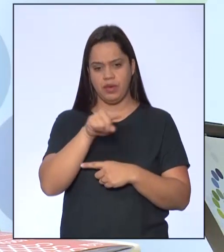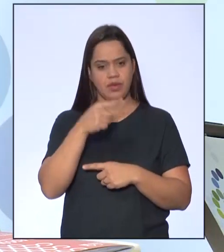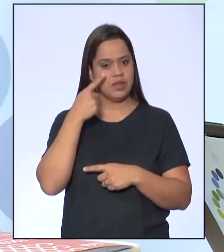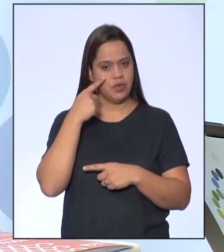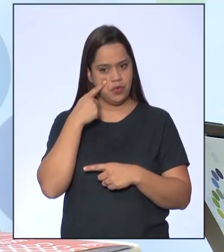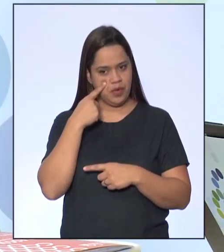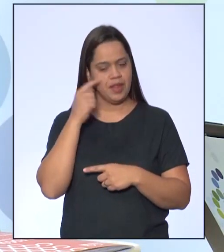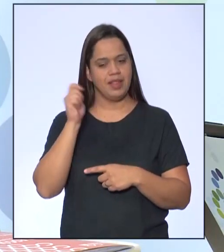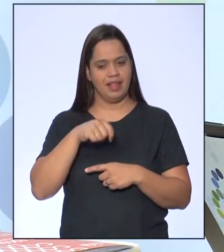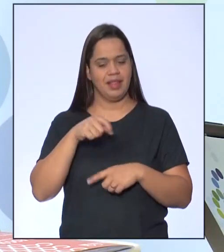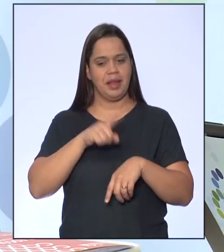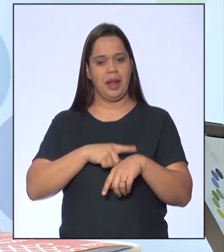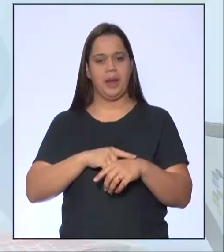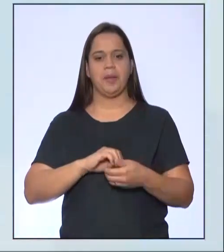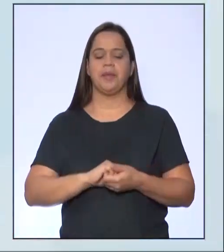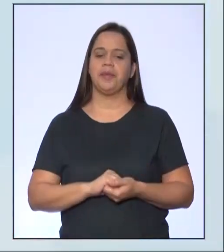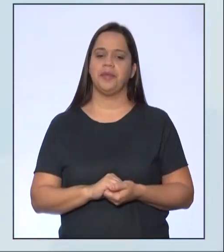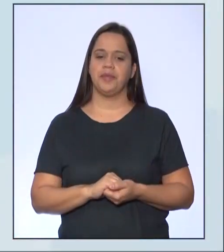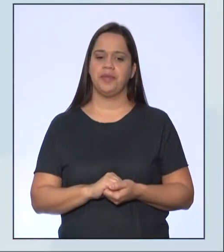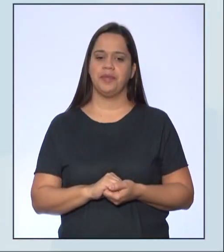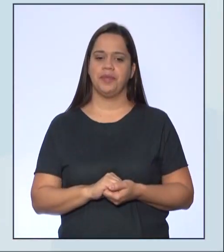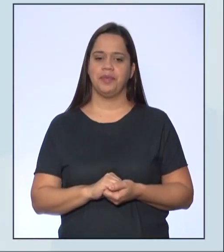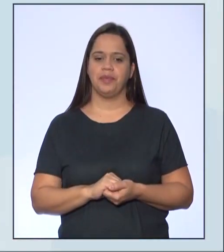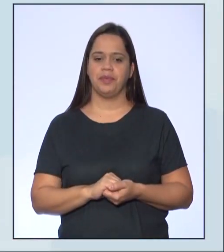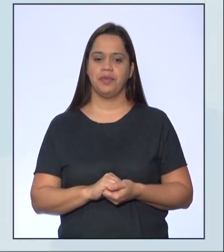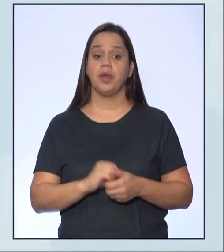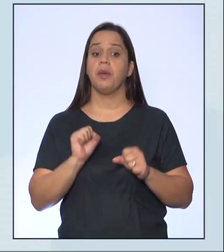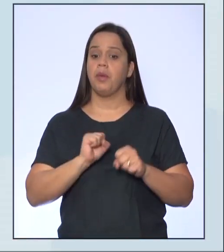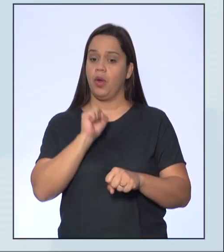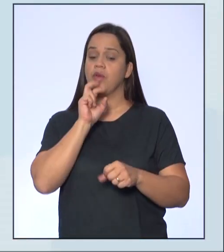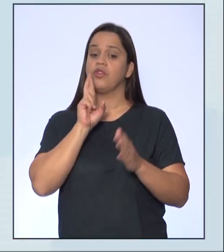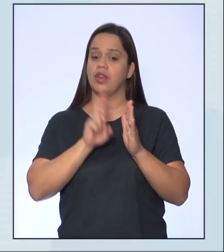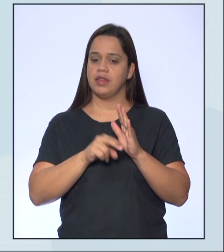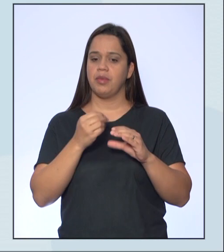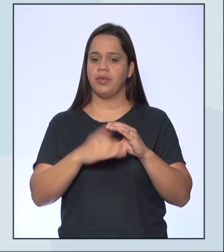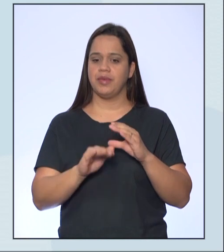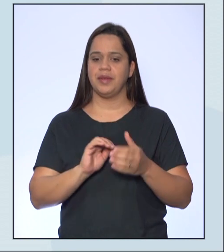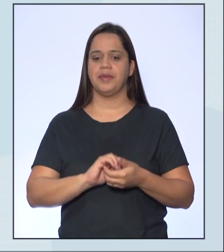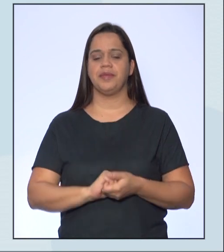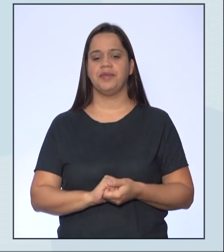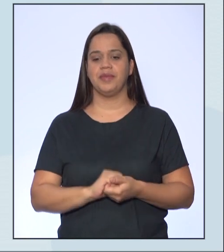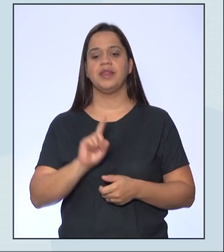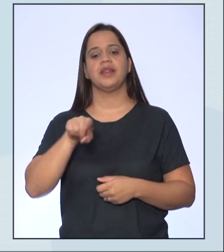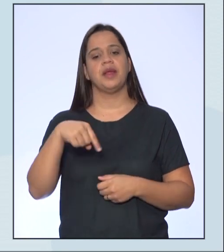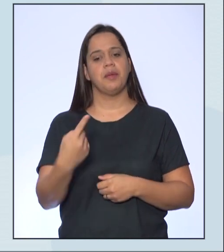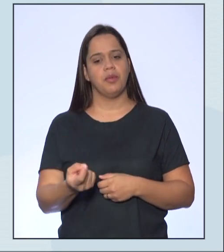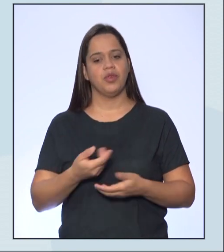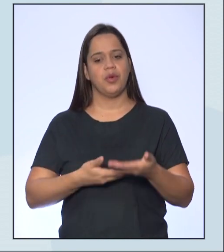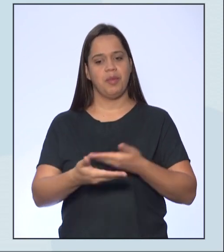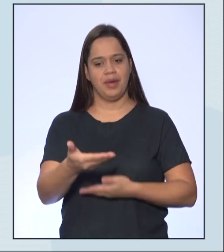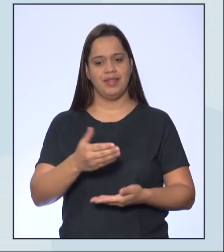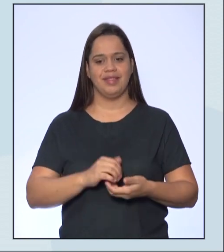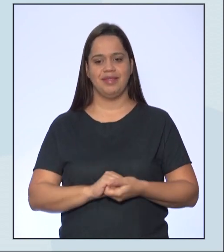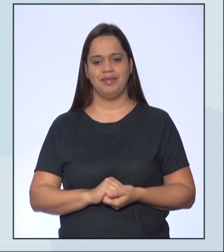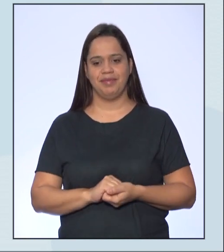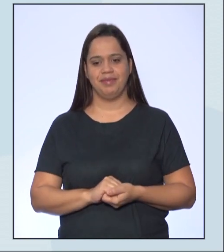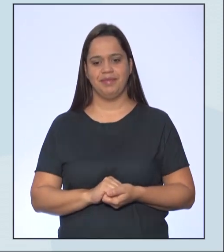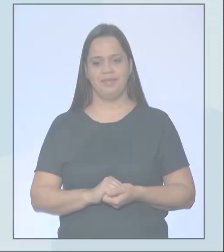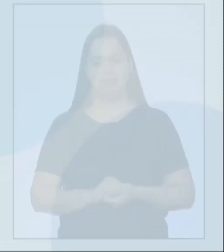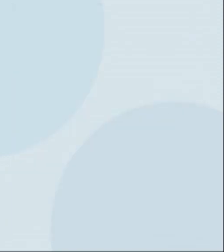tempo de vocês fazerem. Vamos aguardar. Aí podem responder no chat, que depois nós vamos compartilhar.